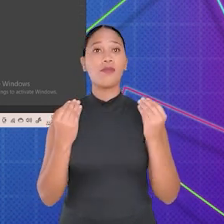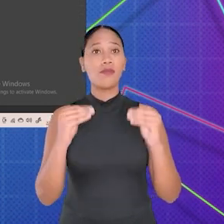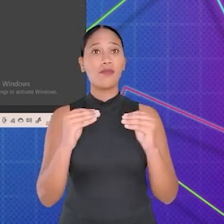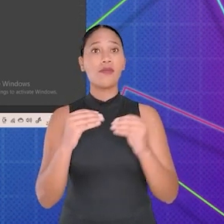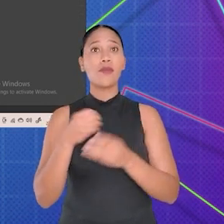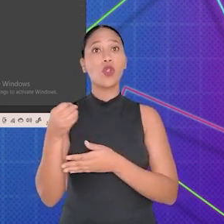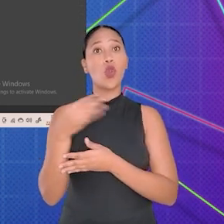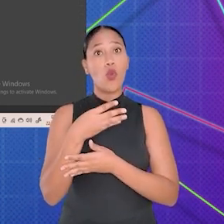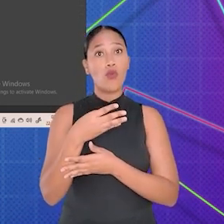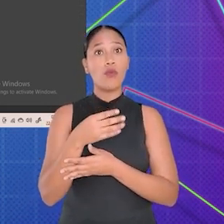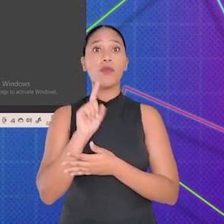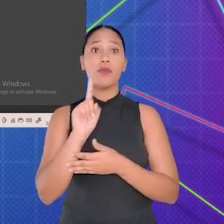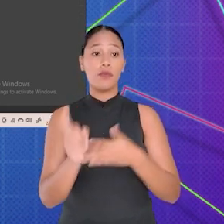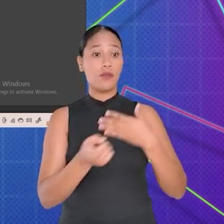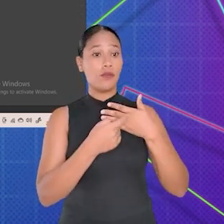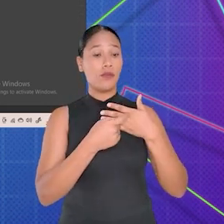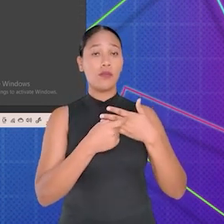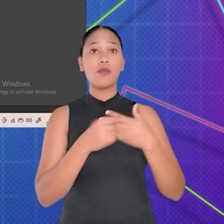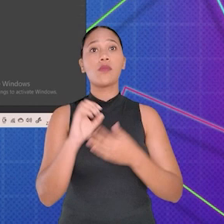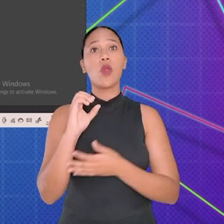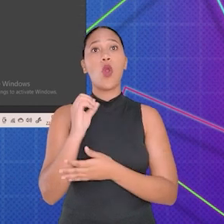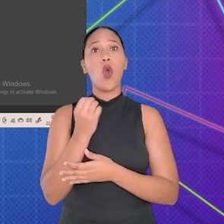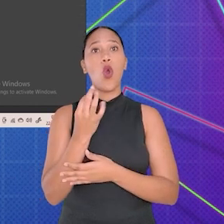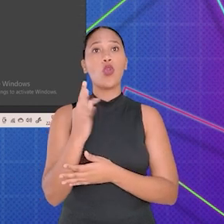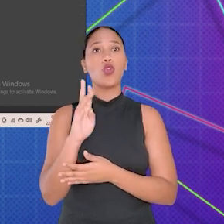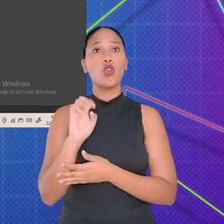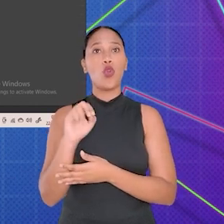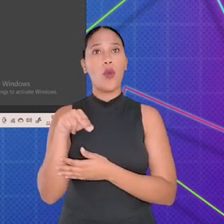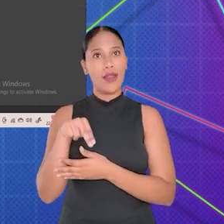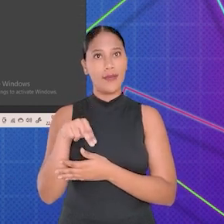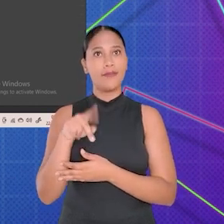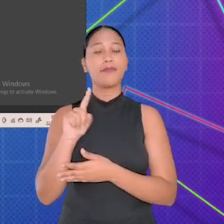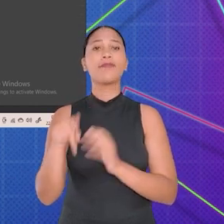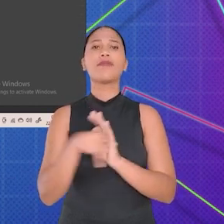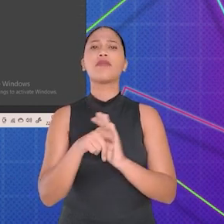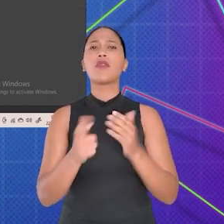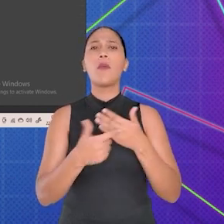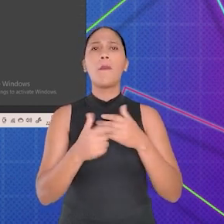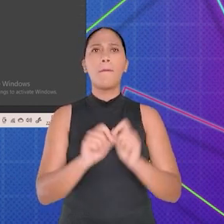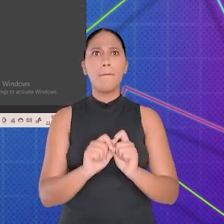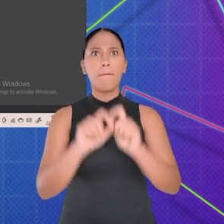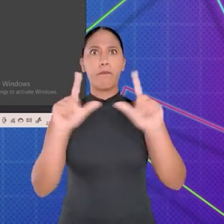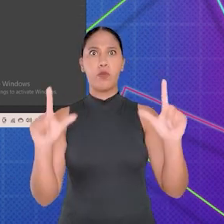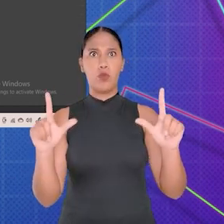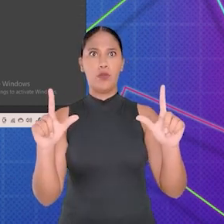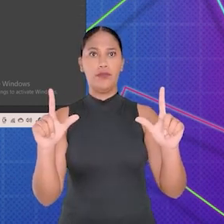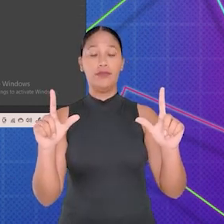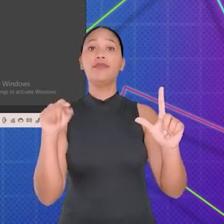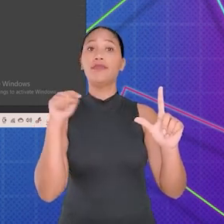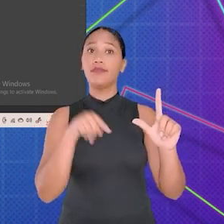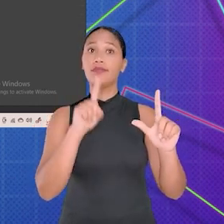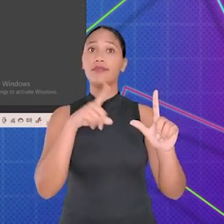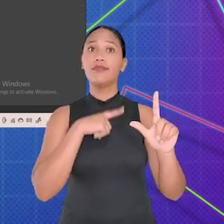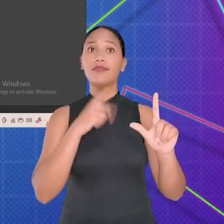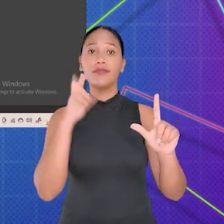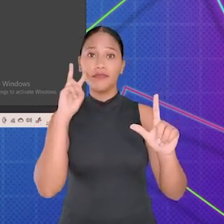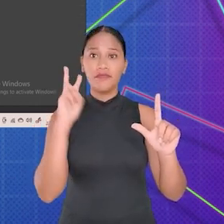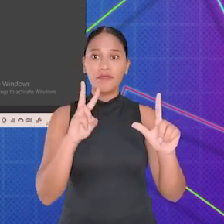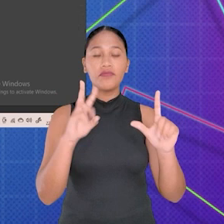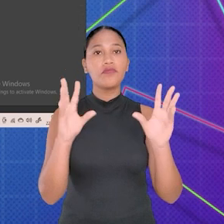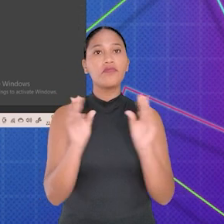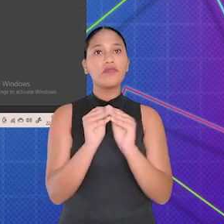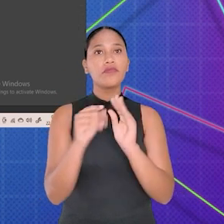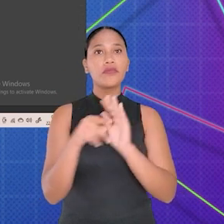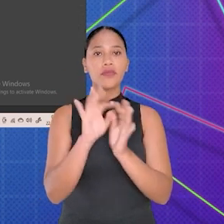Aqui, você pode definir as dimensões da cena, a unidade de medida, a cor do fundo, entre outras opções. Após configurar